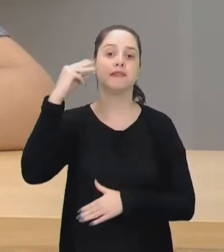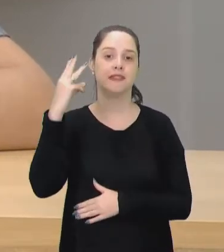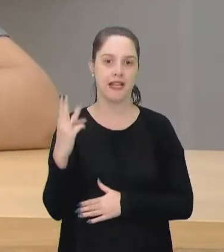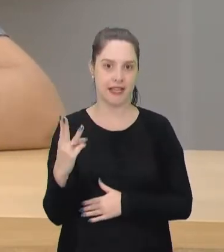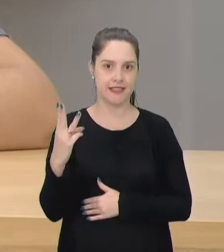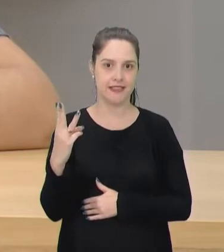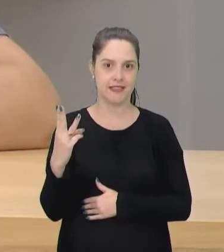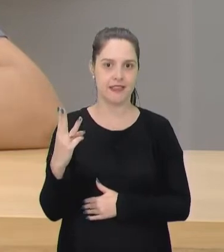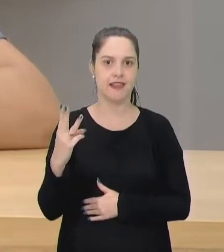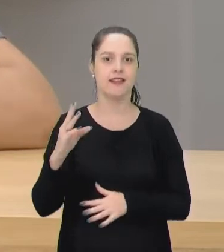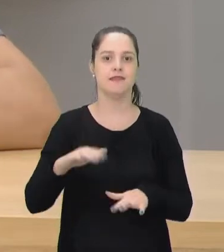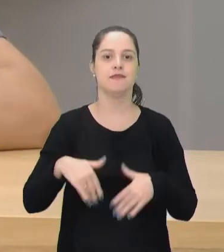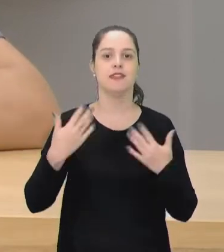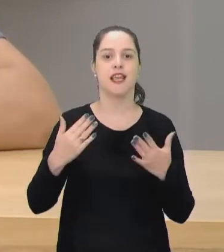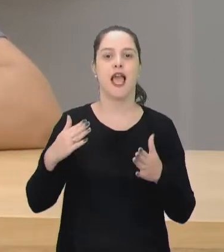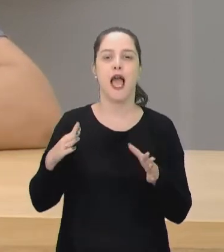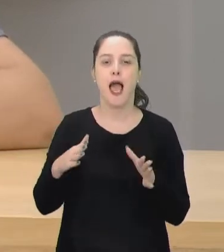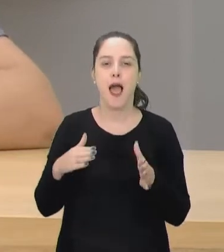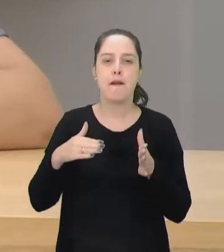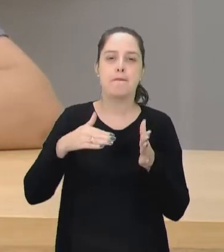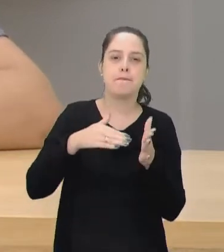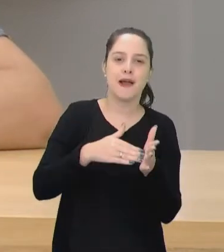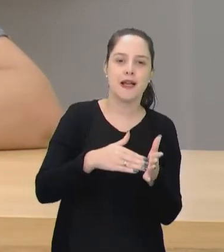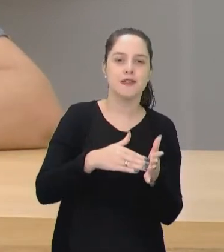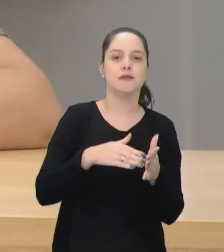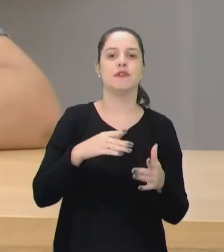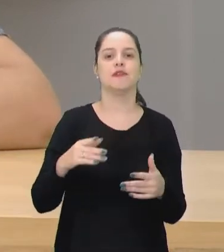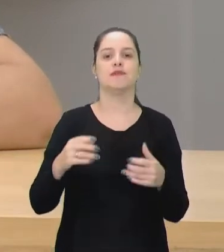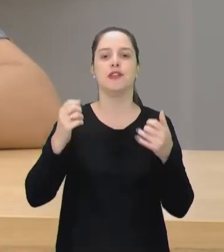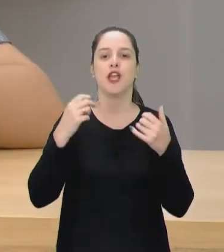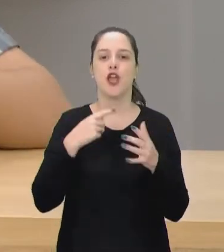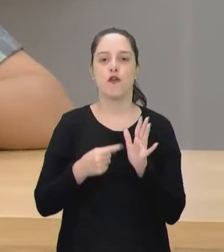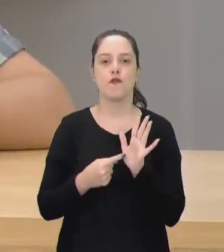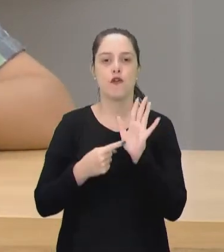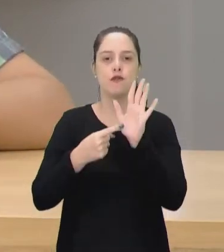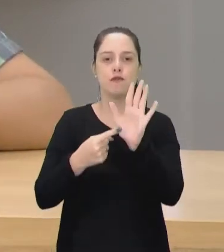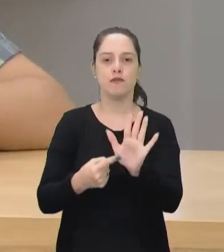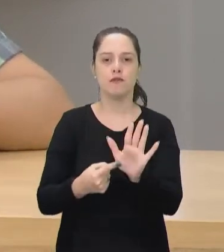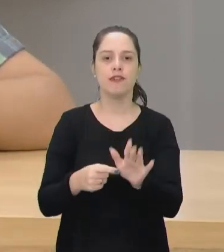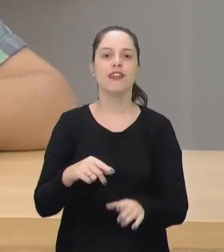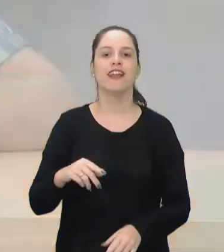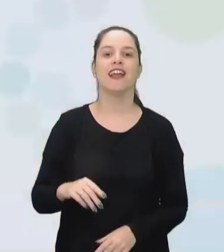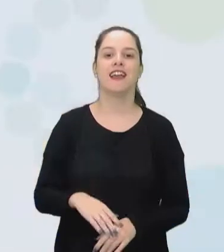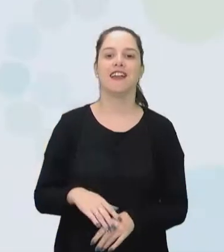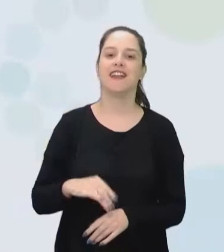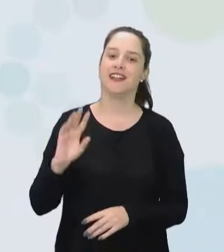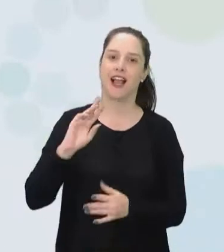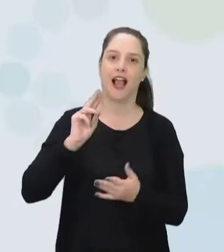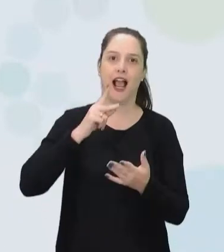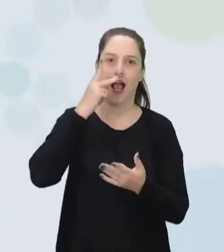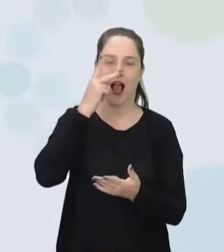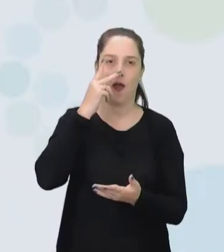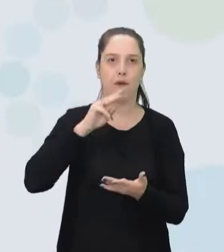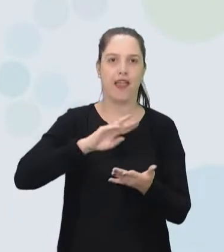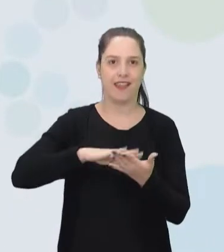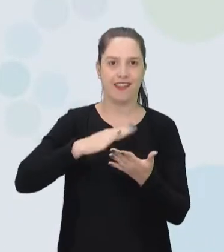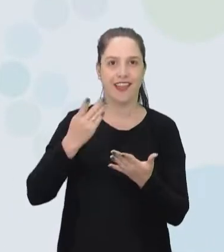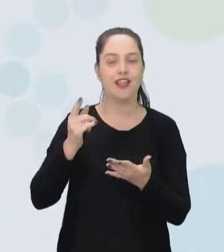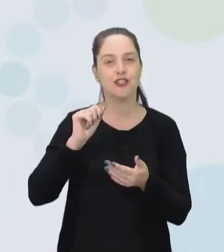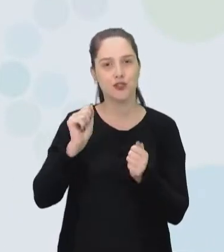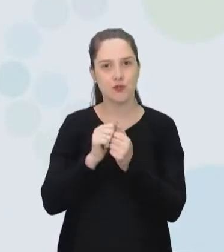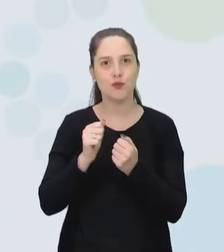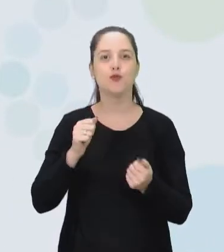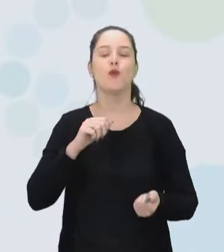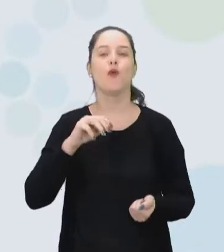3. Mas antes disso, eu vou apresentar aqui o Cauê e a Giovana, que vão estar no